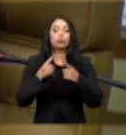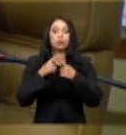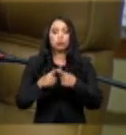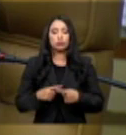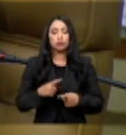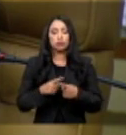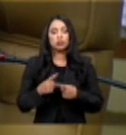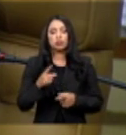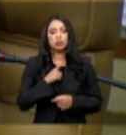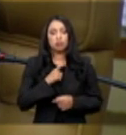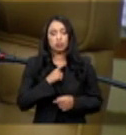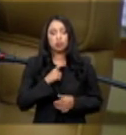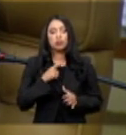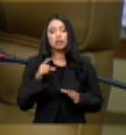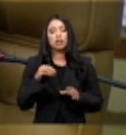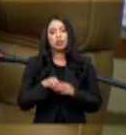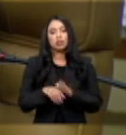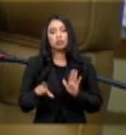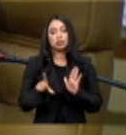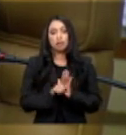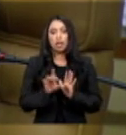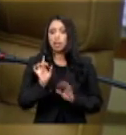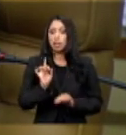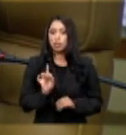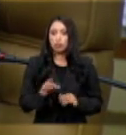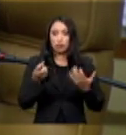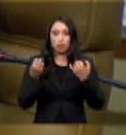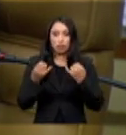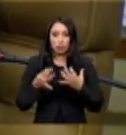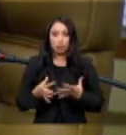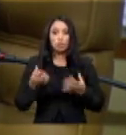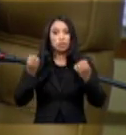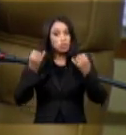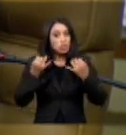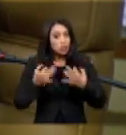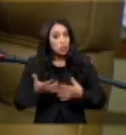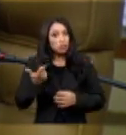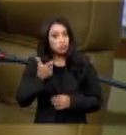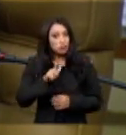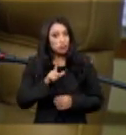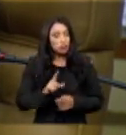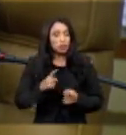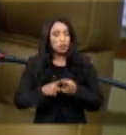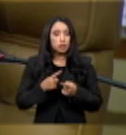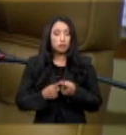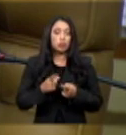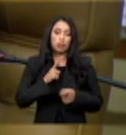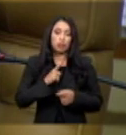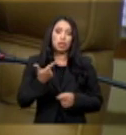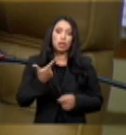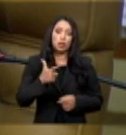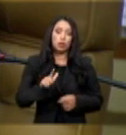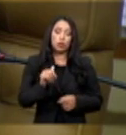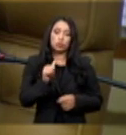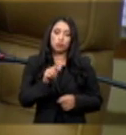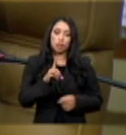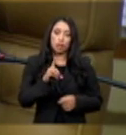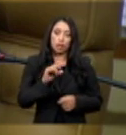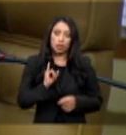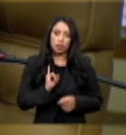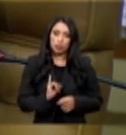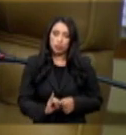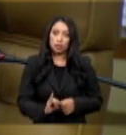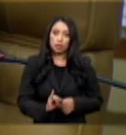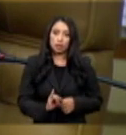30. É isso e só isso o objeto. Estou insistindo porque nós temos uma outra ação direta de